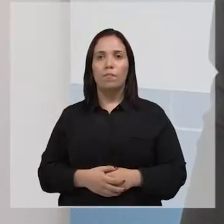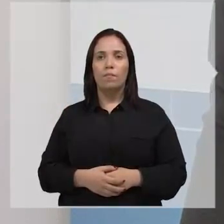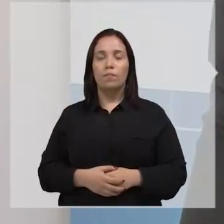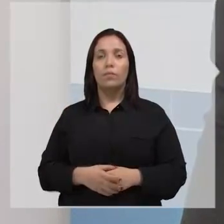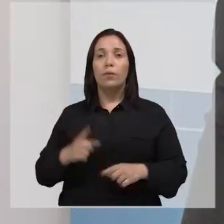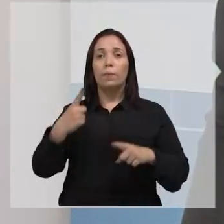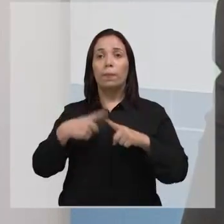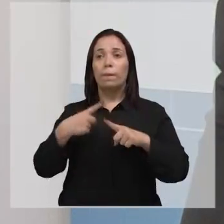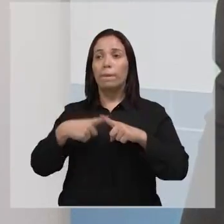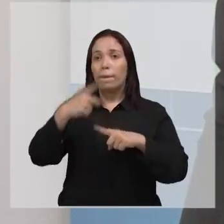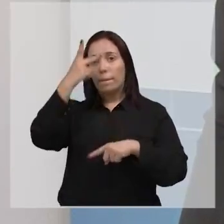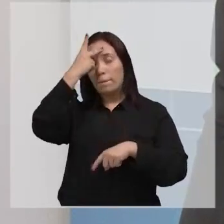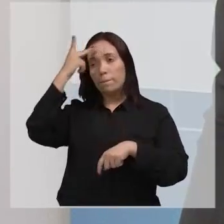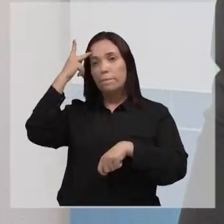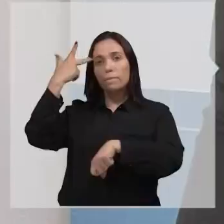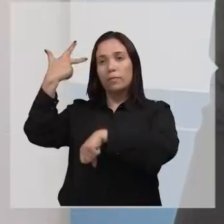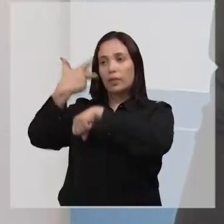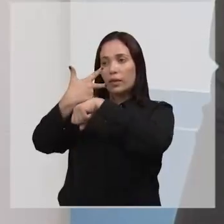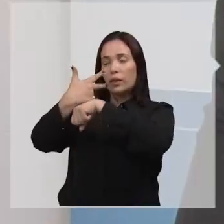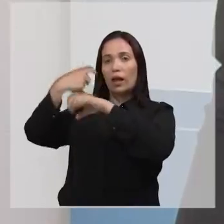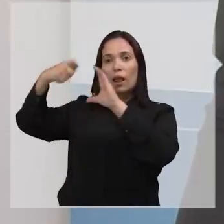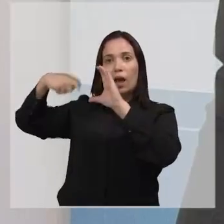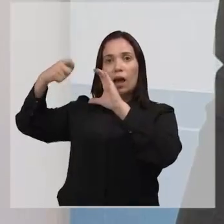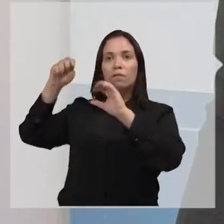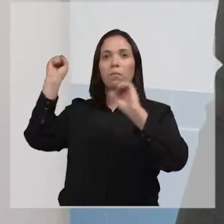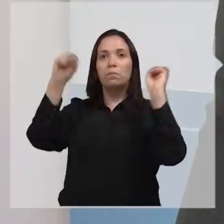seu anseio guardado com ela.